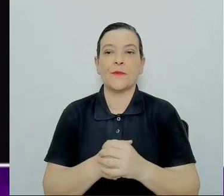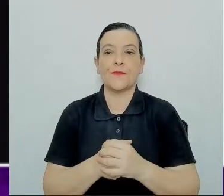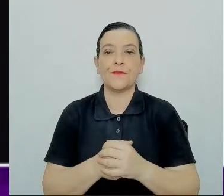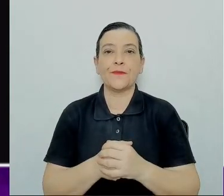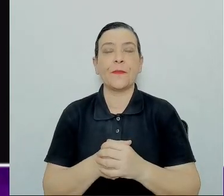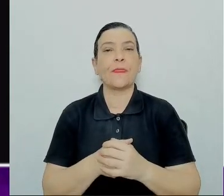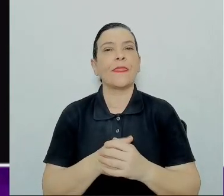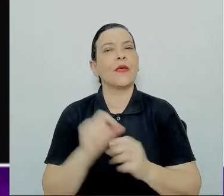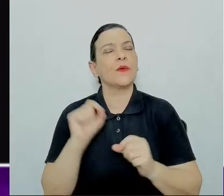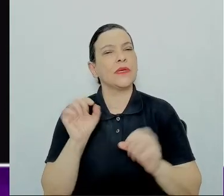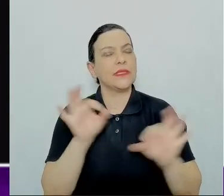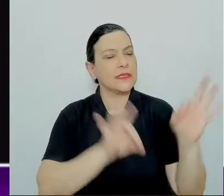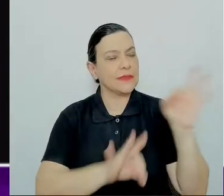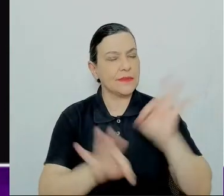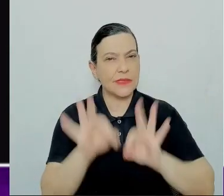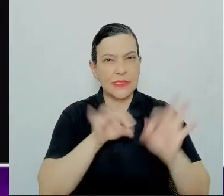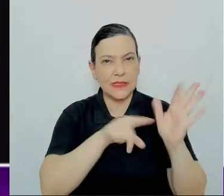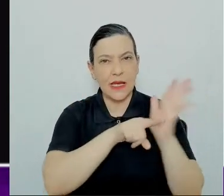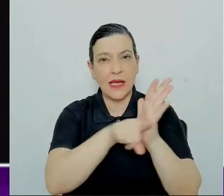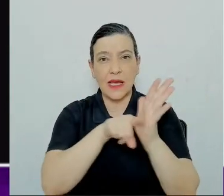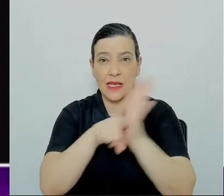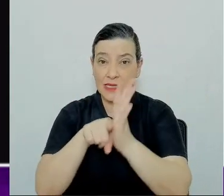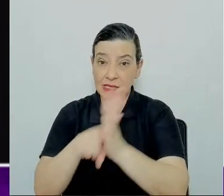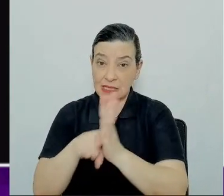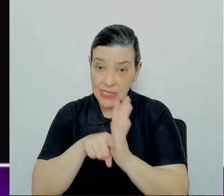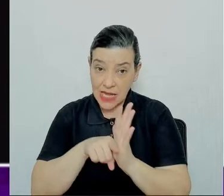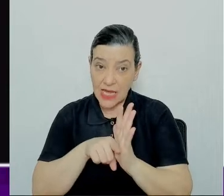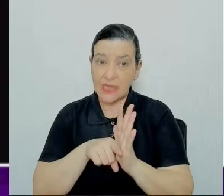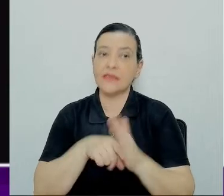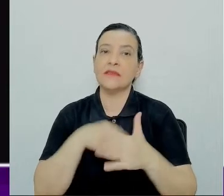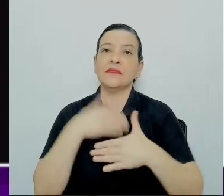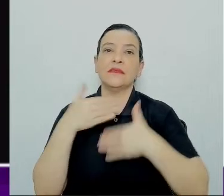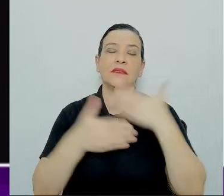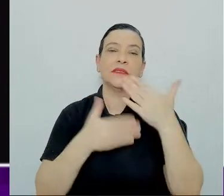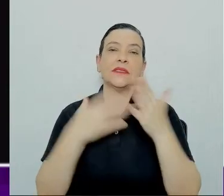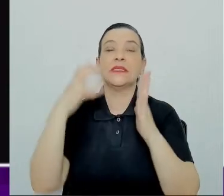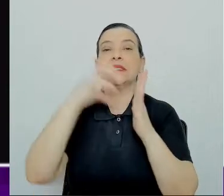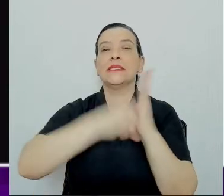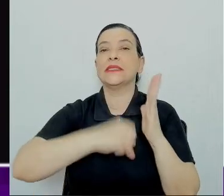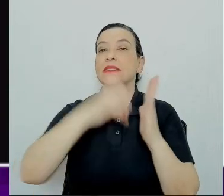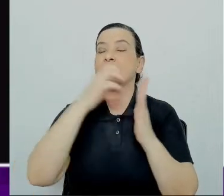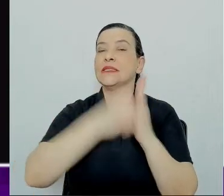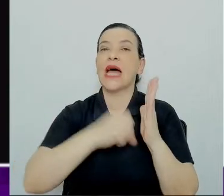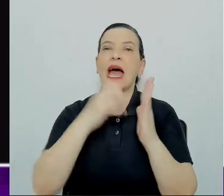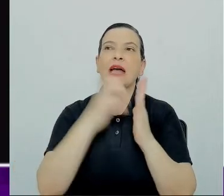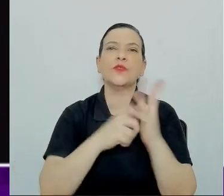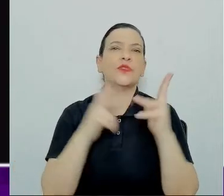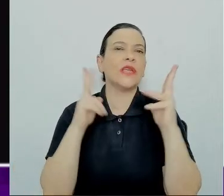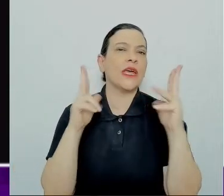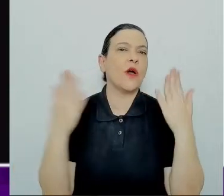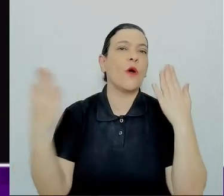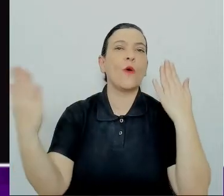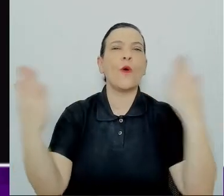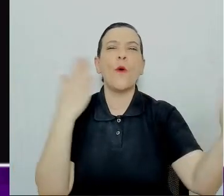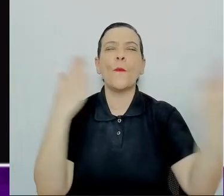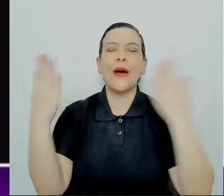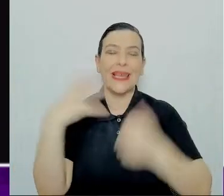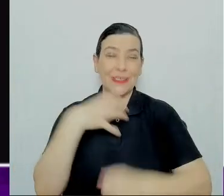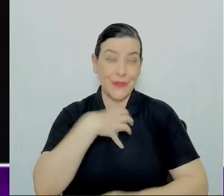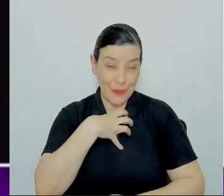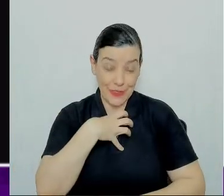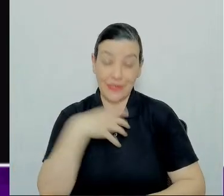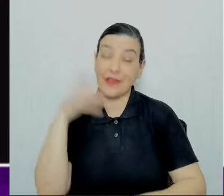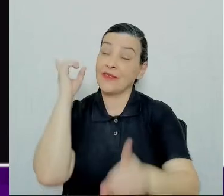que ele está fazendo essa análise, ele vai tomar dados como um comportamento. E a partir daí, ele vai